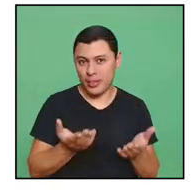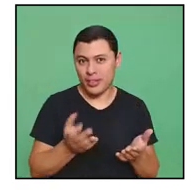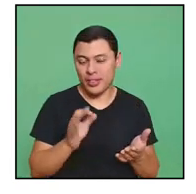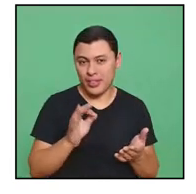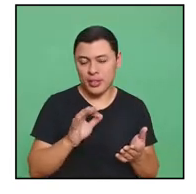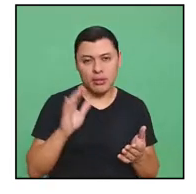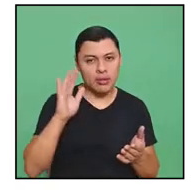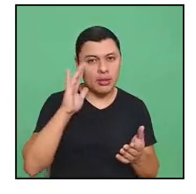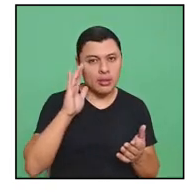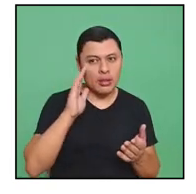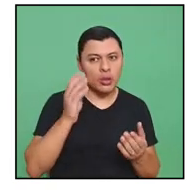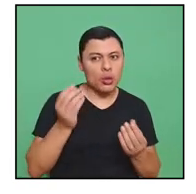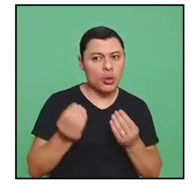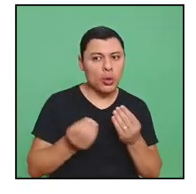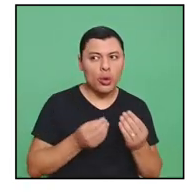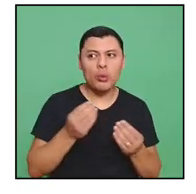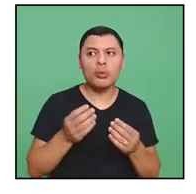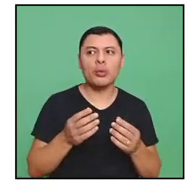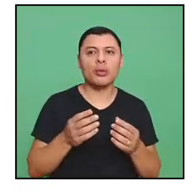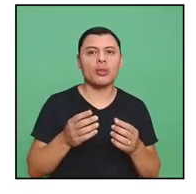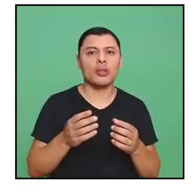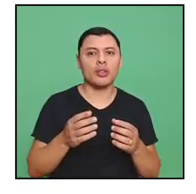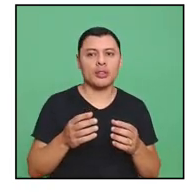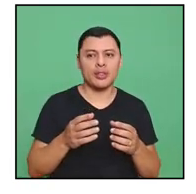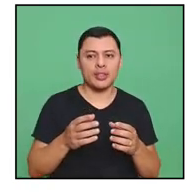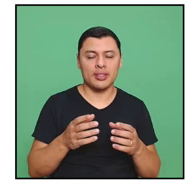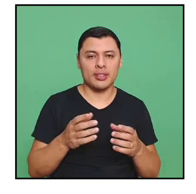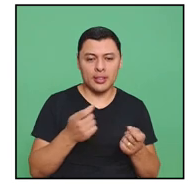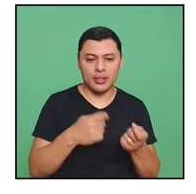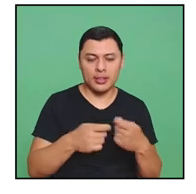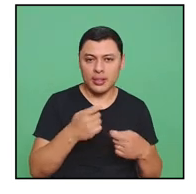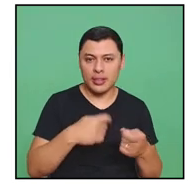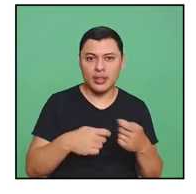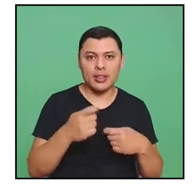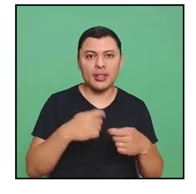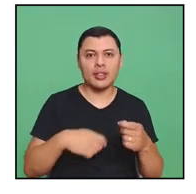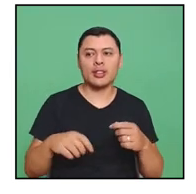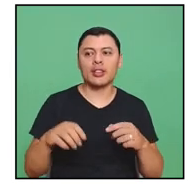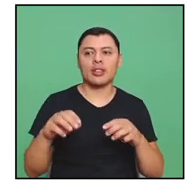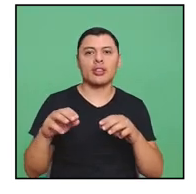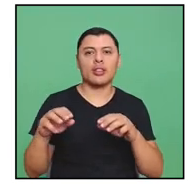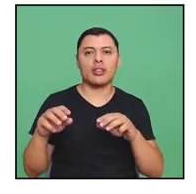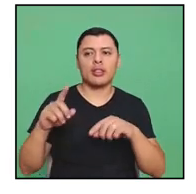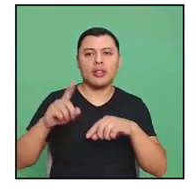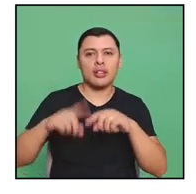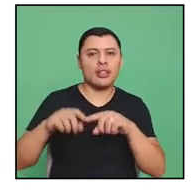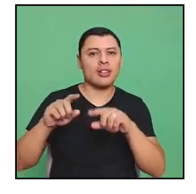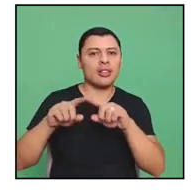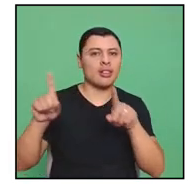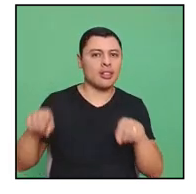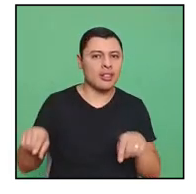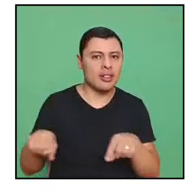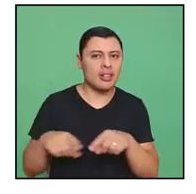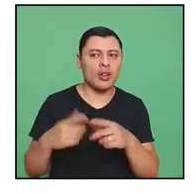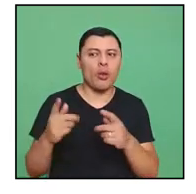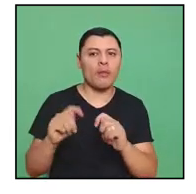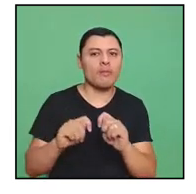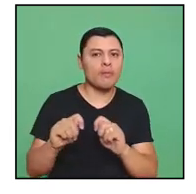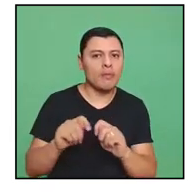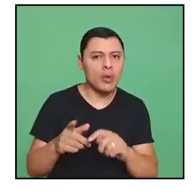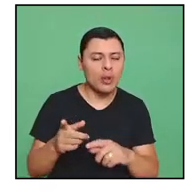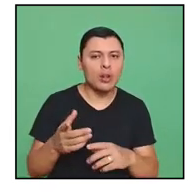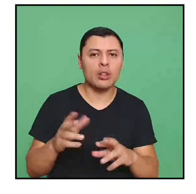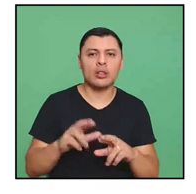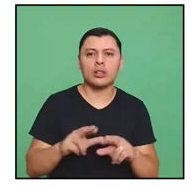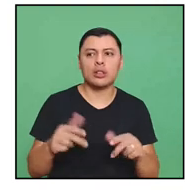distribuição e acesso desse acervo, da comercialização desse acervo, na conservação desse acervo e desses trabalhos, por